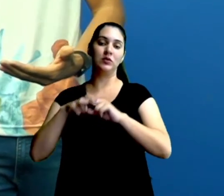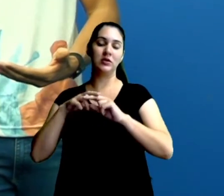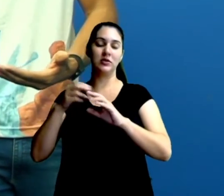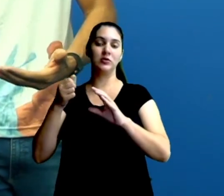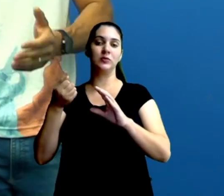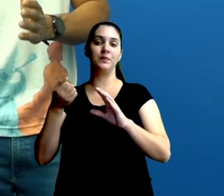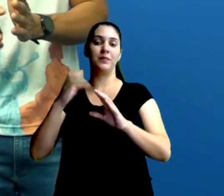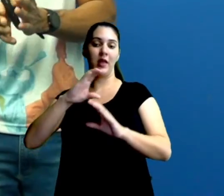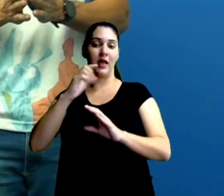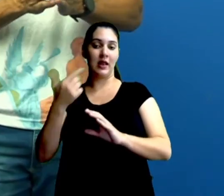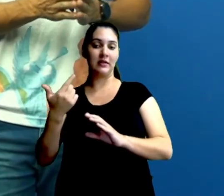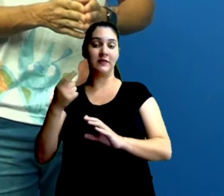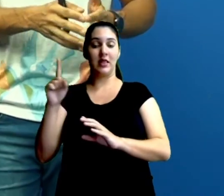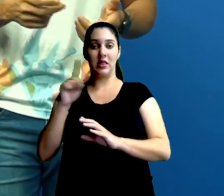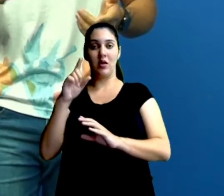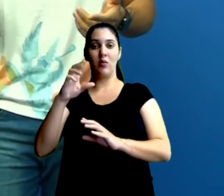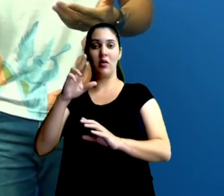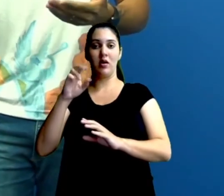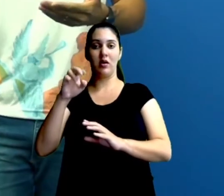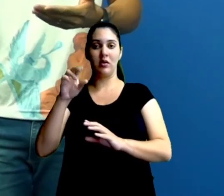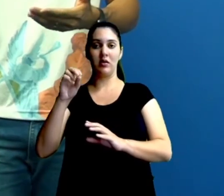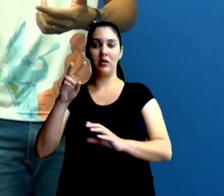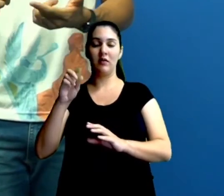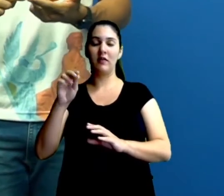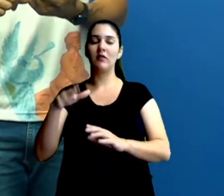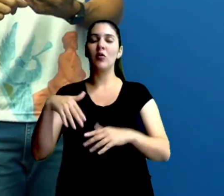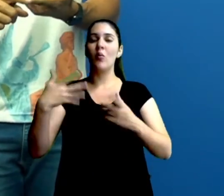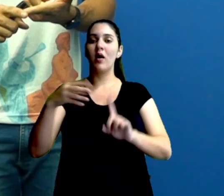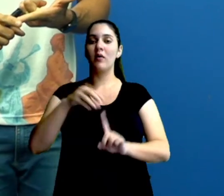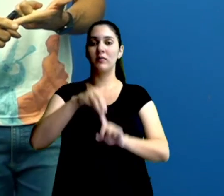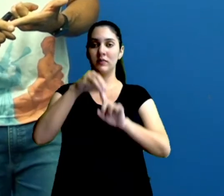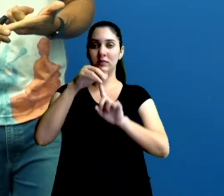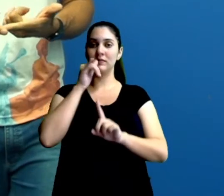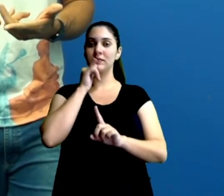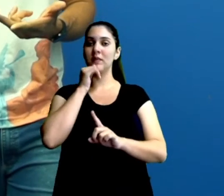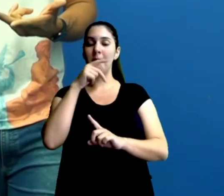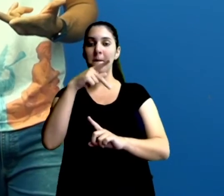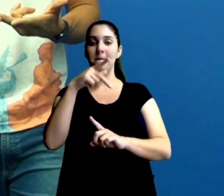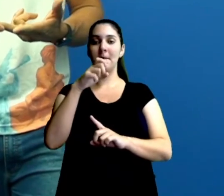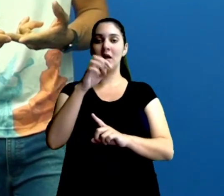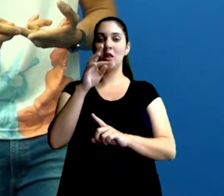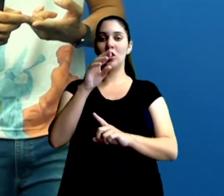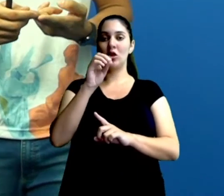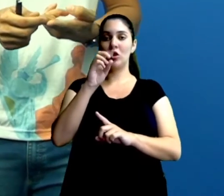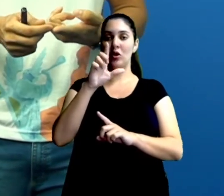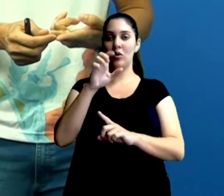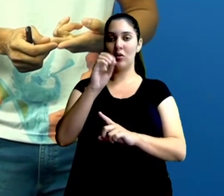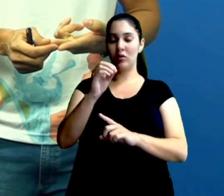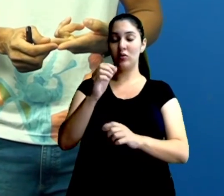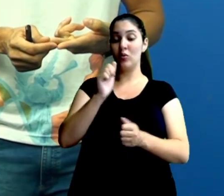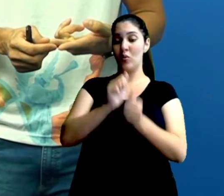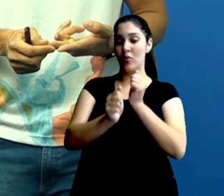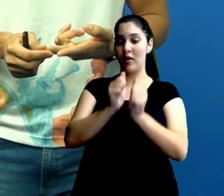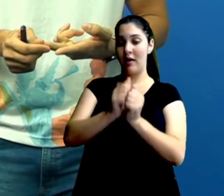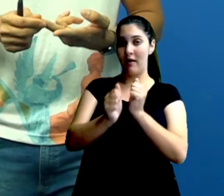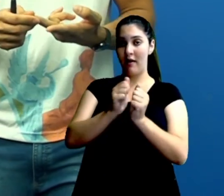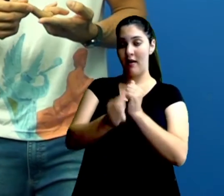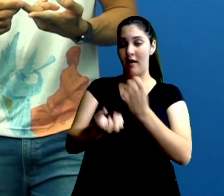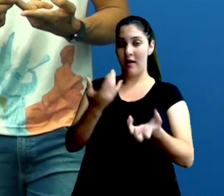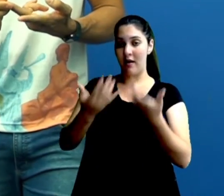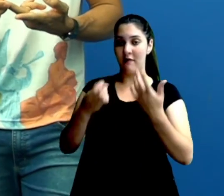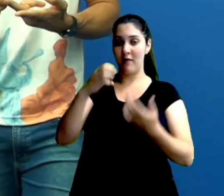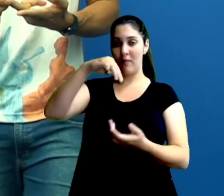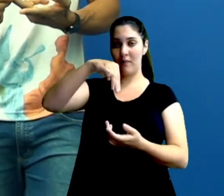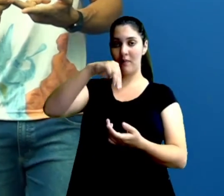não renovável. E quais seriam os principais? O petróleo, o carvão mineral,